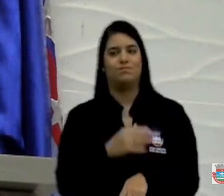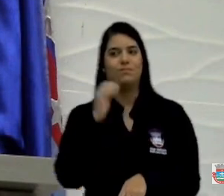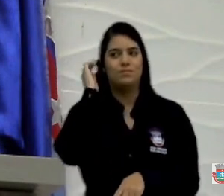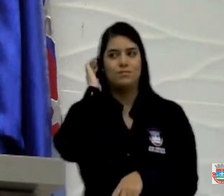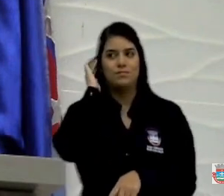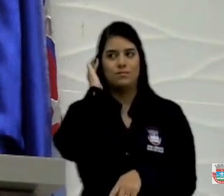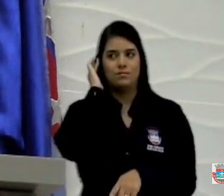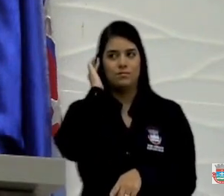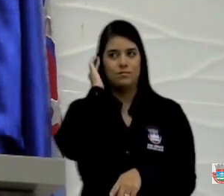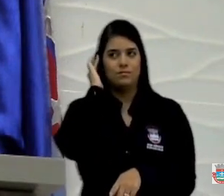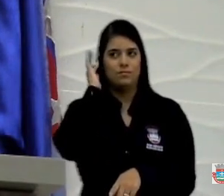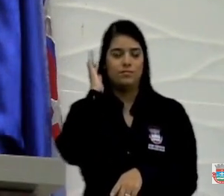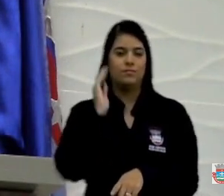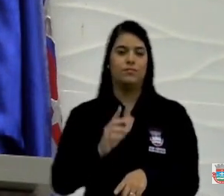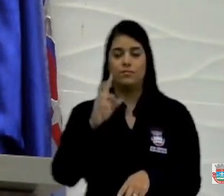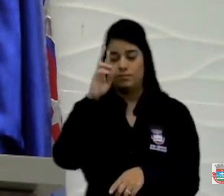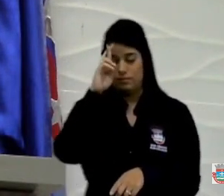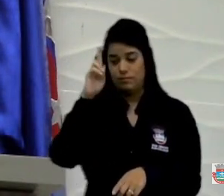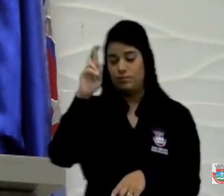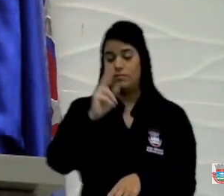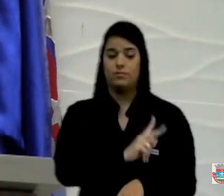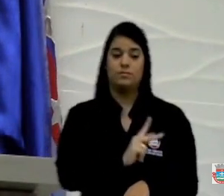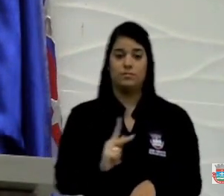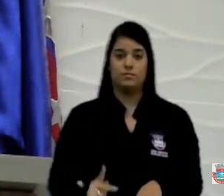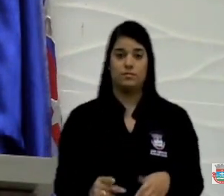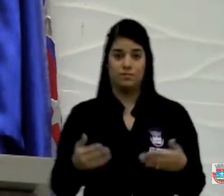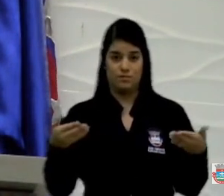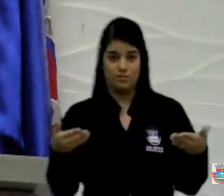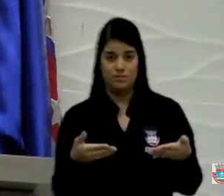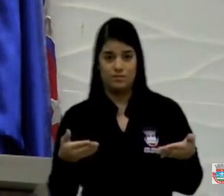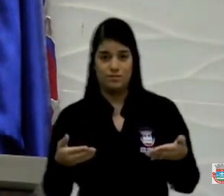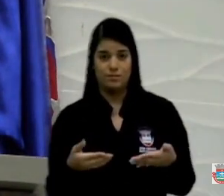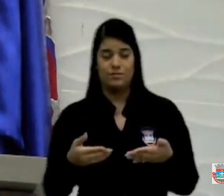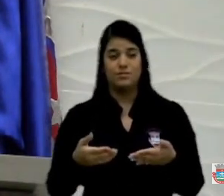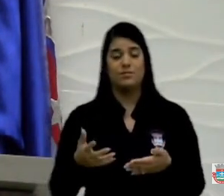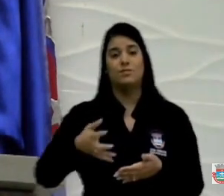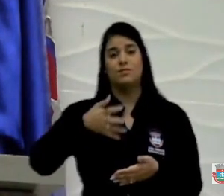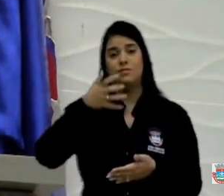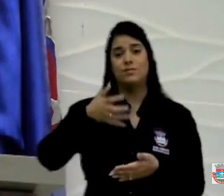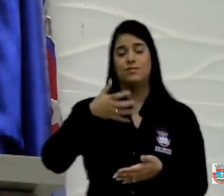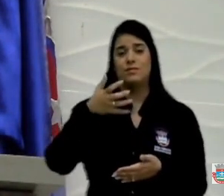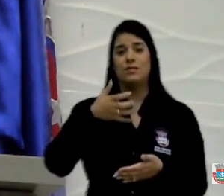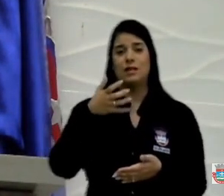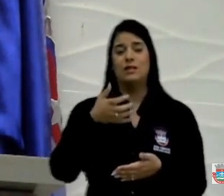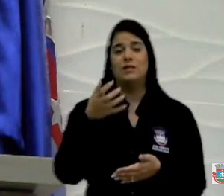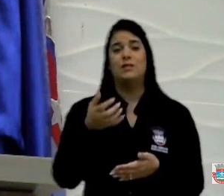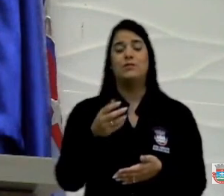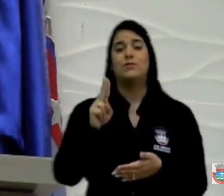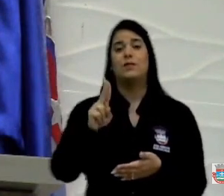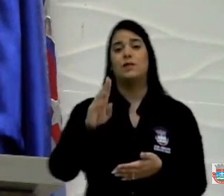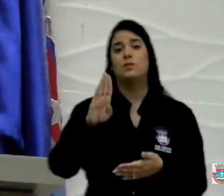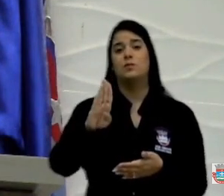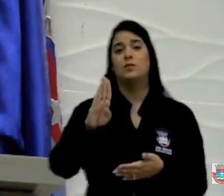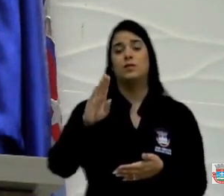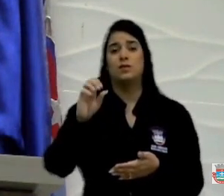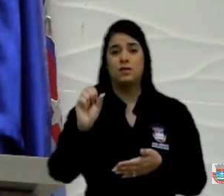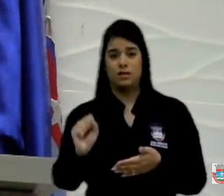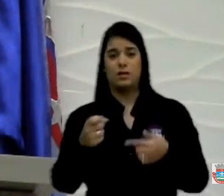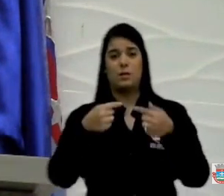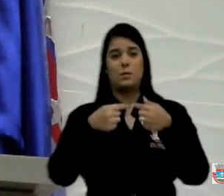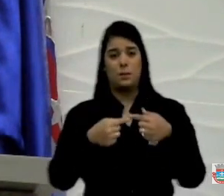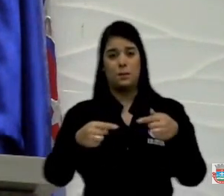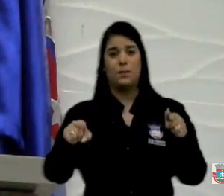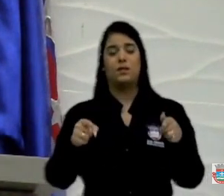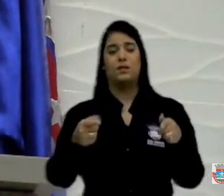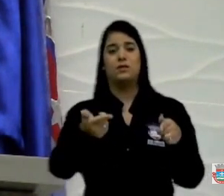completar. Senhor presidente, quero nesse momento aqui falar sobre a reinauguração da UBS lá da Vila do